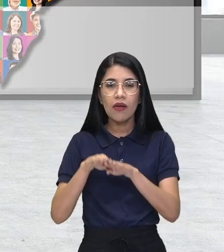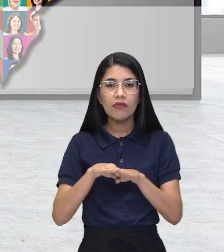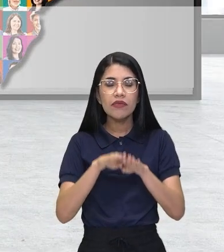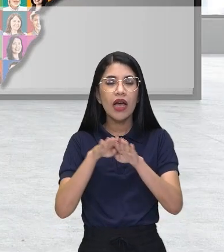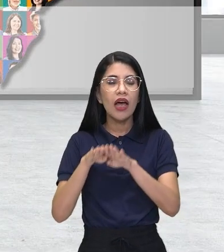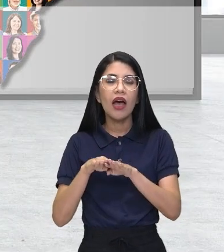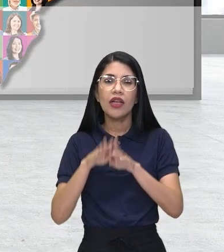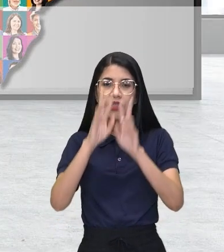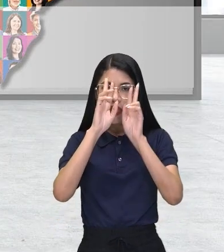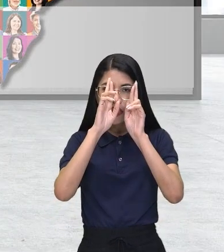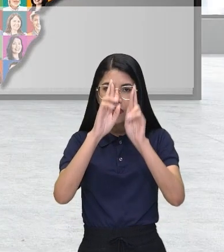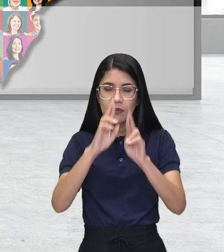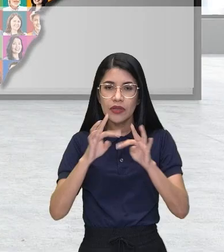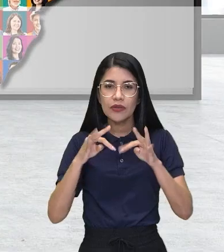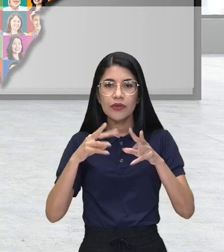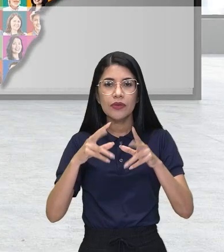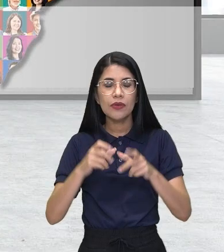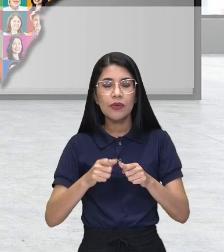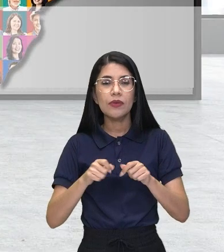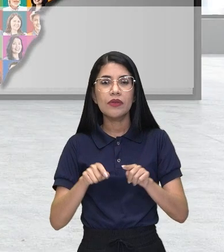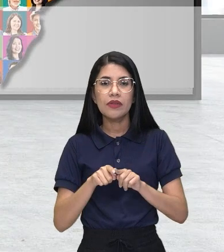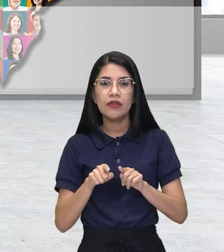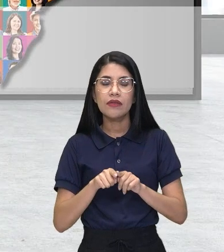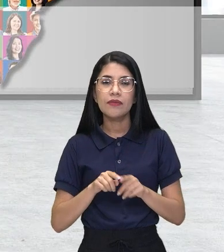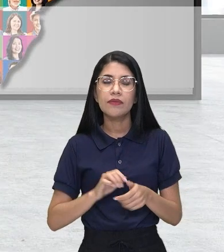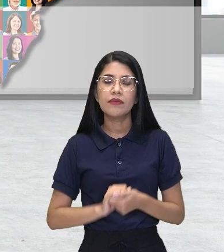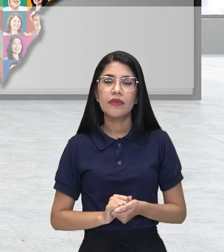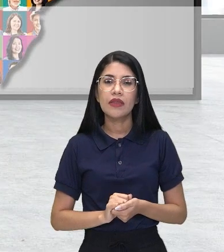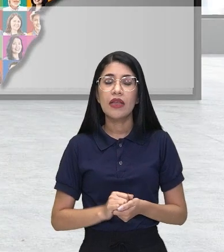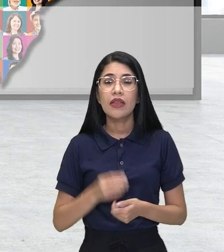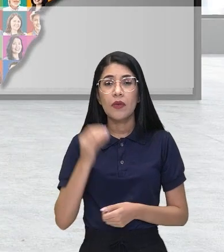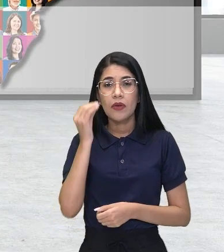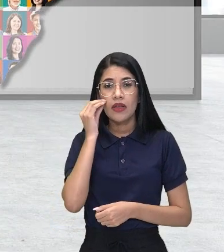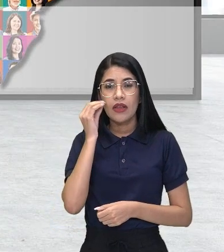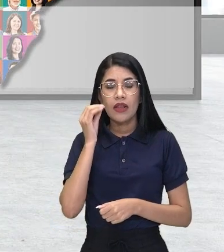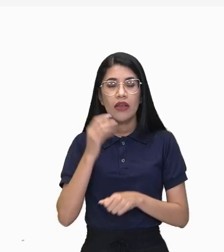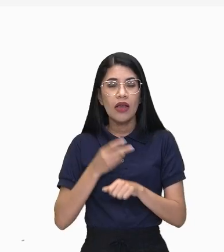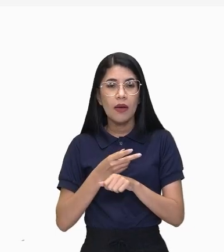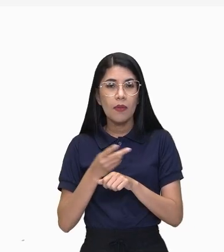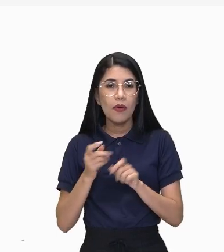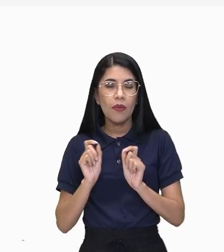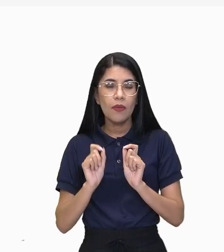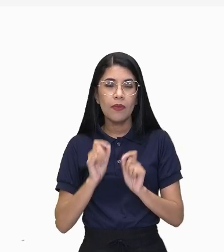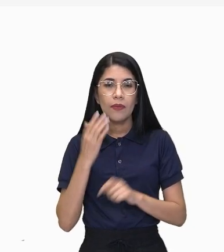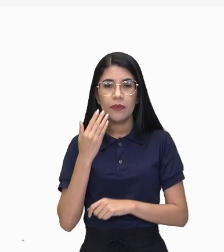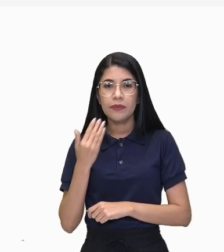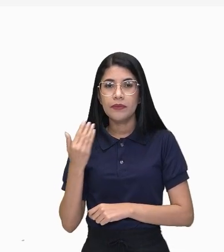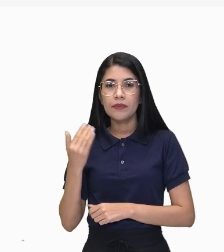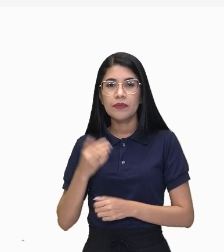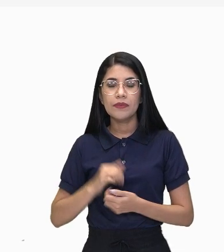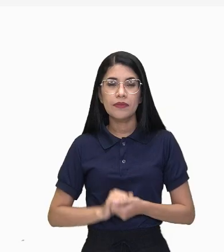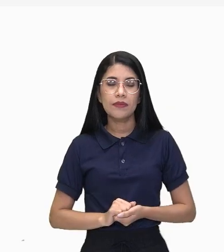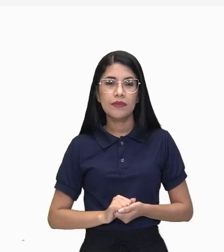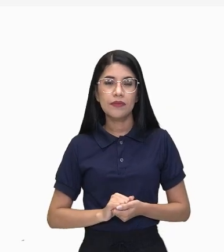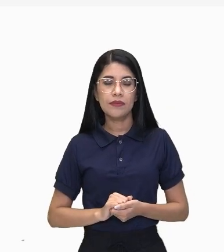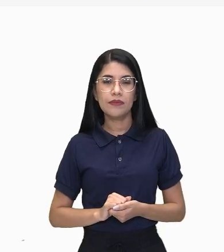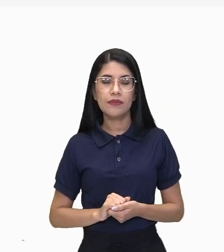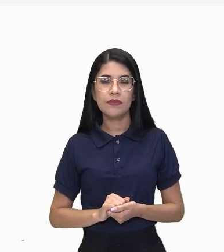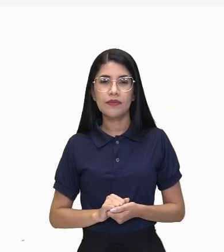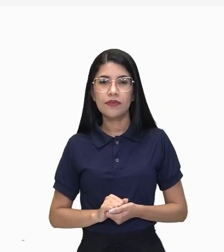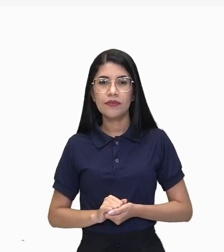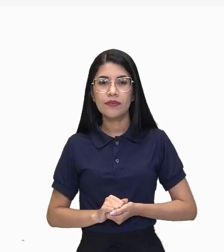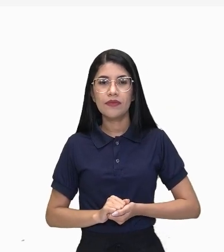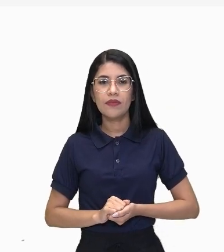sentido, tem que ser reconhecido enquanto tal. E essa busca que a gente vai ver na próxima tela agora aí, né, pessoal, é essa questão